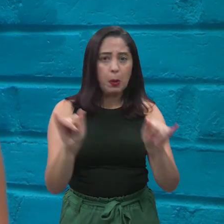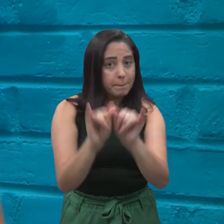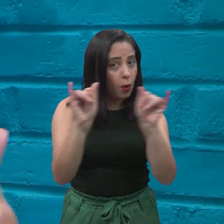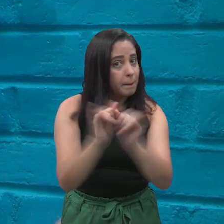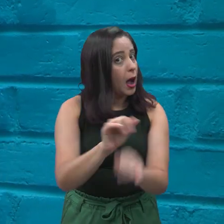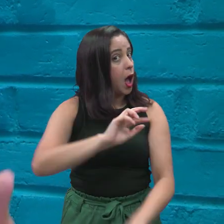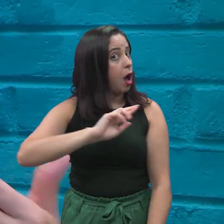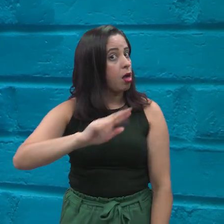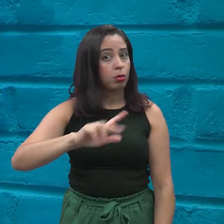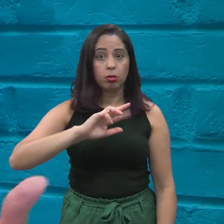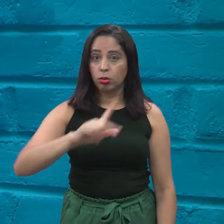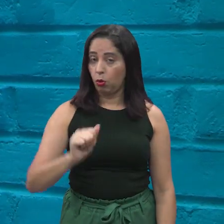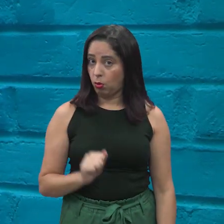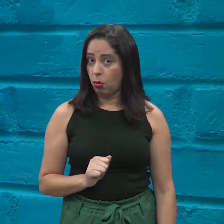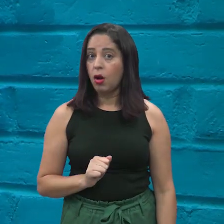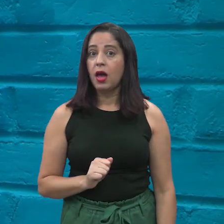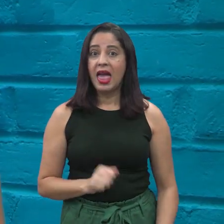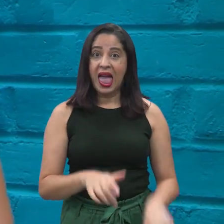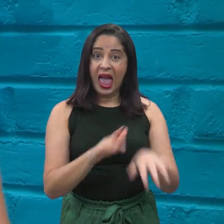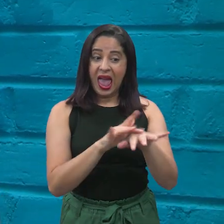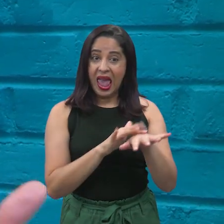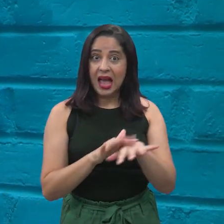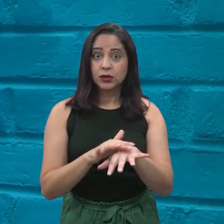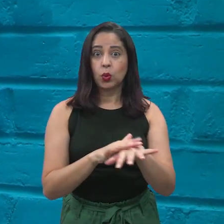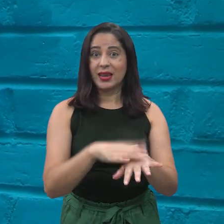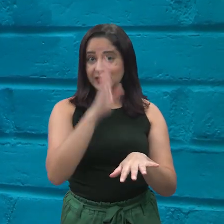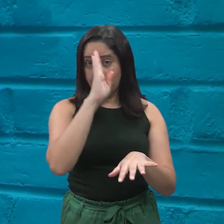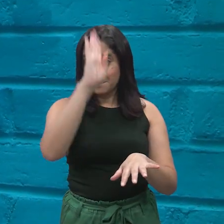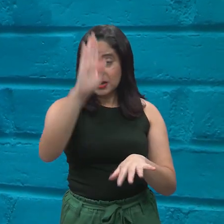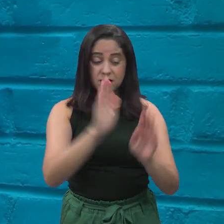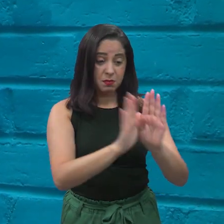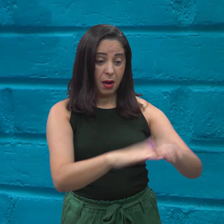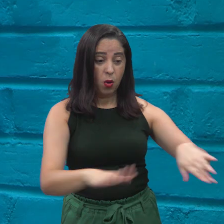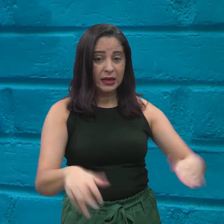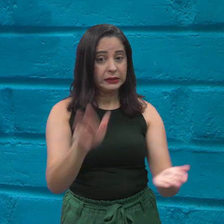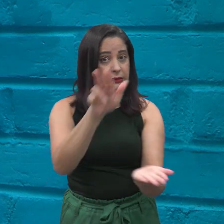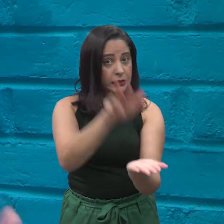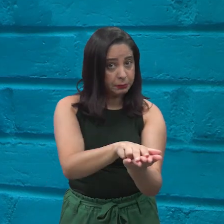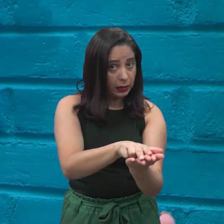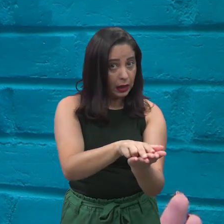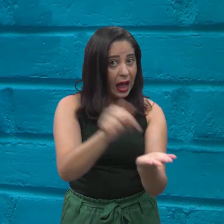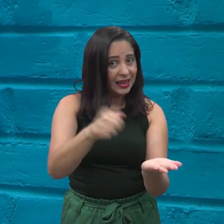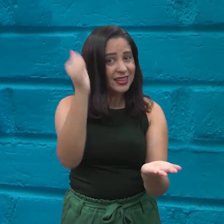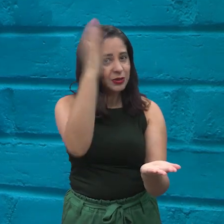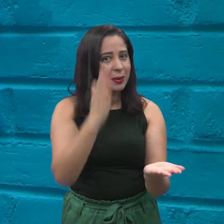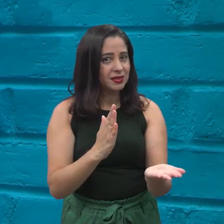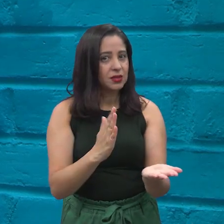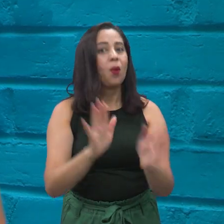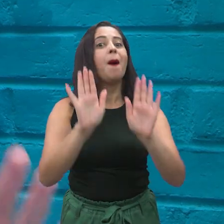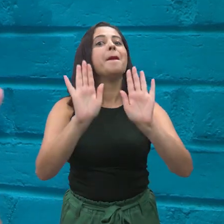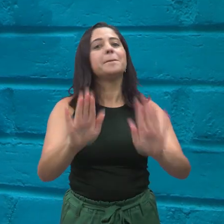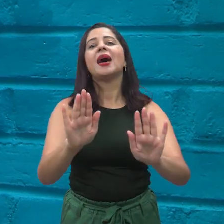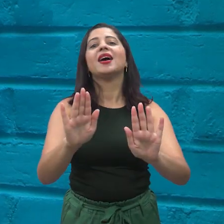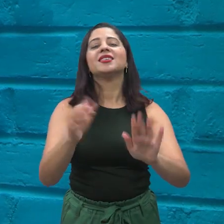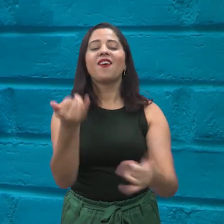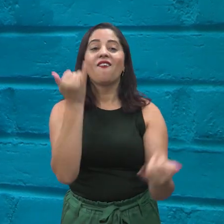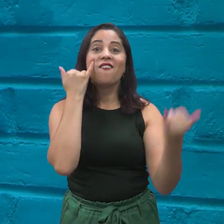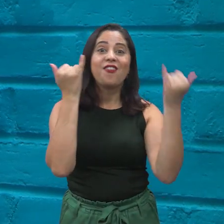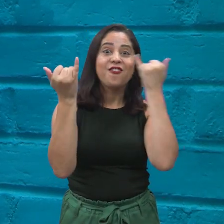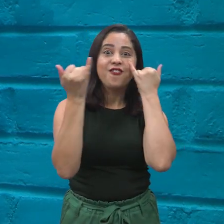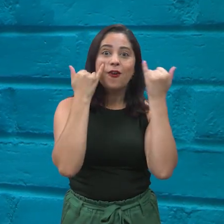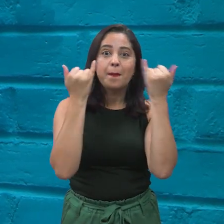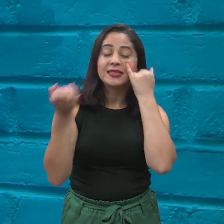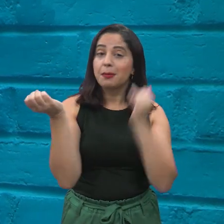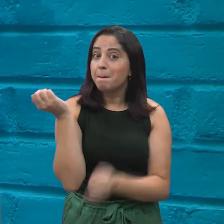Estão entre as principais causas de internação das crianças no Brasil. Mas eu tenho uma boa notícia, é